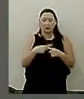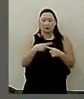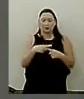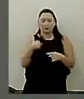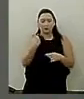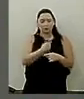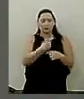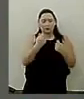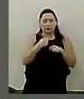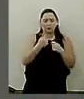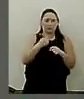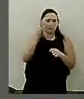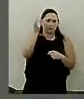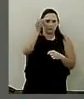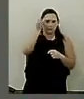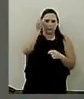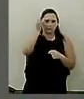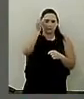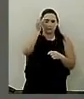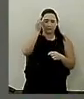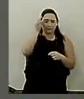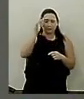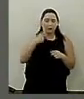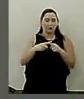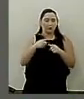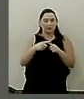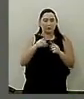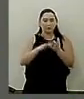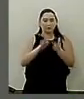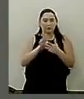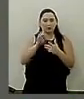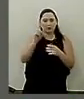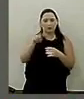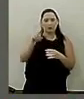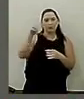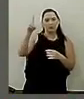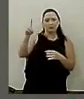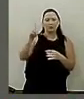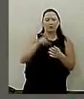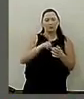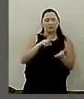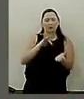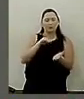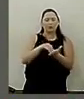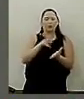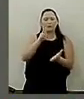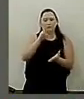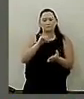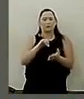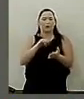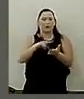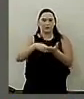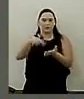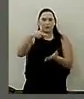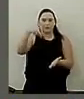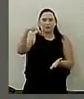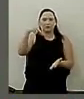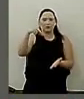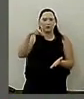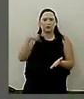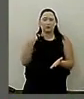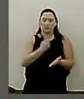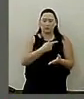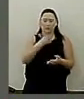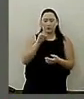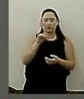sabemos que o Senhor Jesus é Deus. E por fim, Ele se levantará sobre a terra e nós